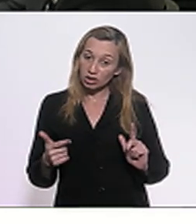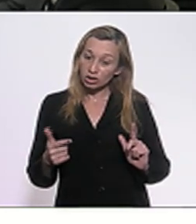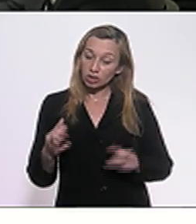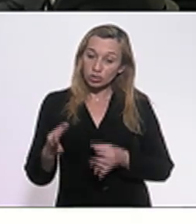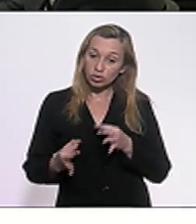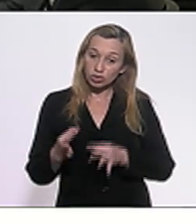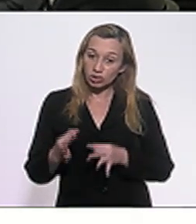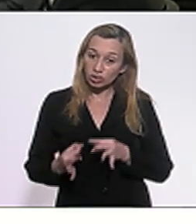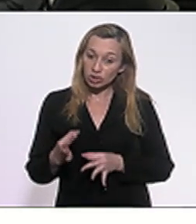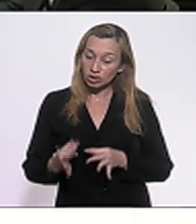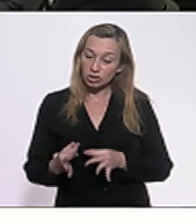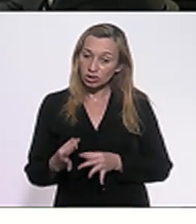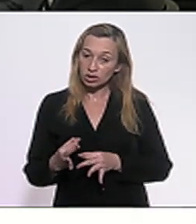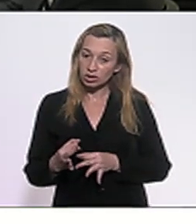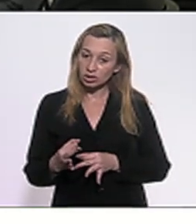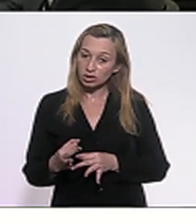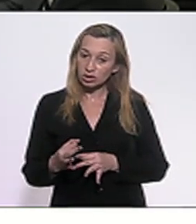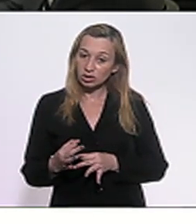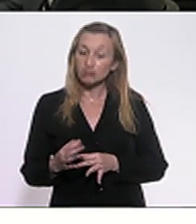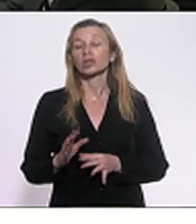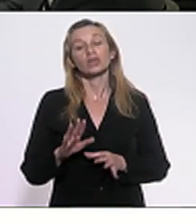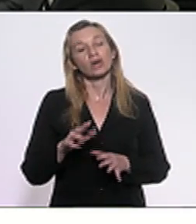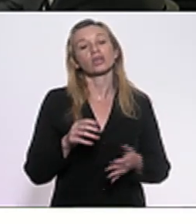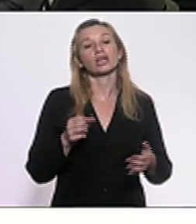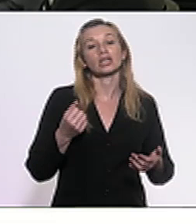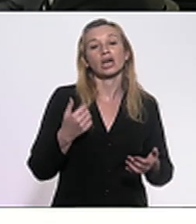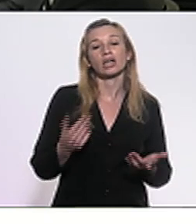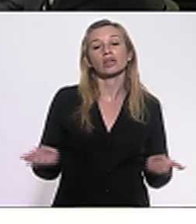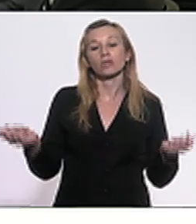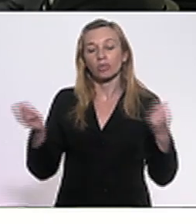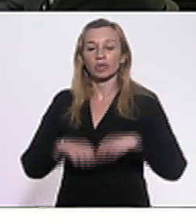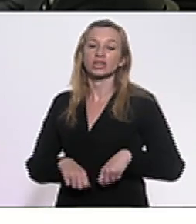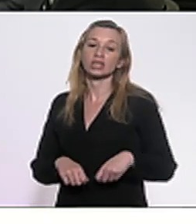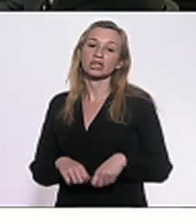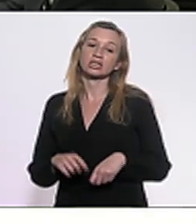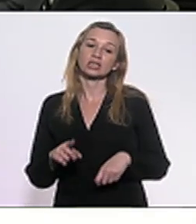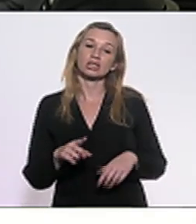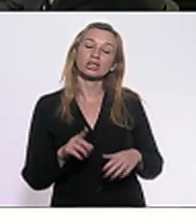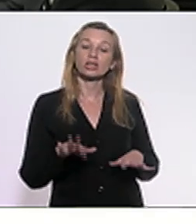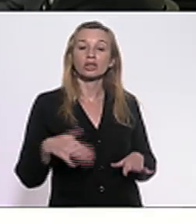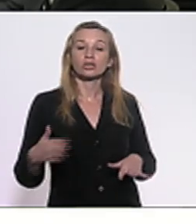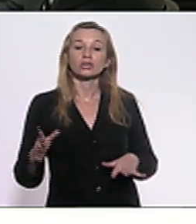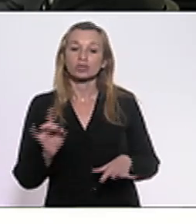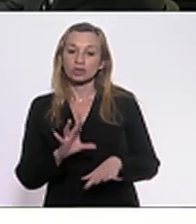dentro da nossa competência enquanto fazenda, né?